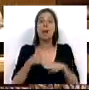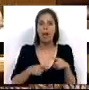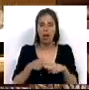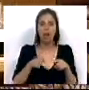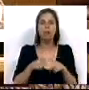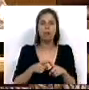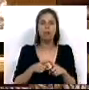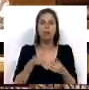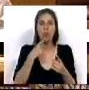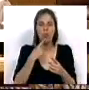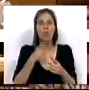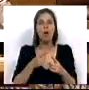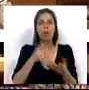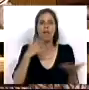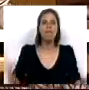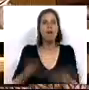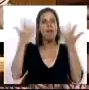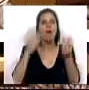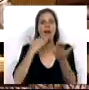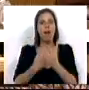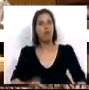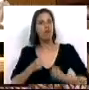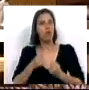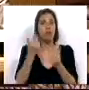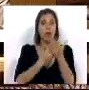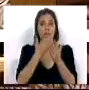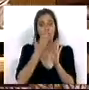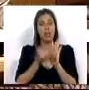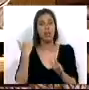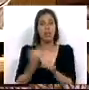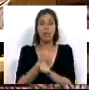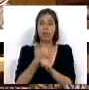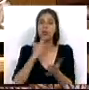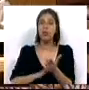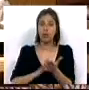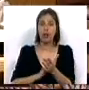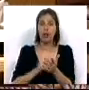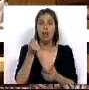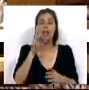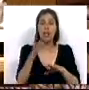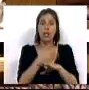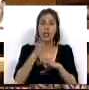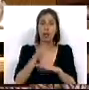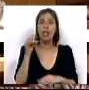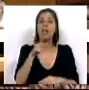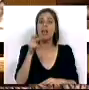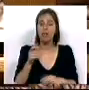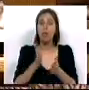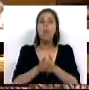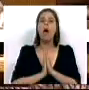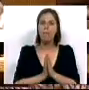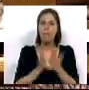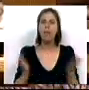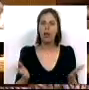empresas, determinantes para revigorar a economia, a retirada dos serviços de restauração da taxa intermédia do IVA. O